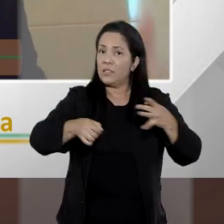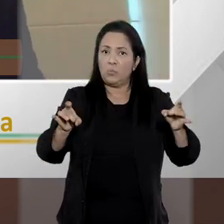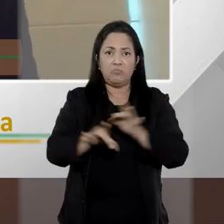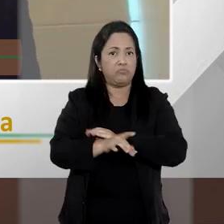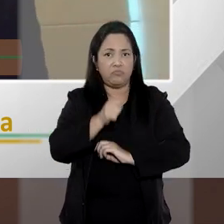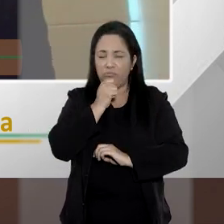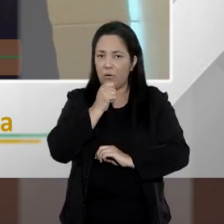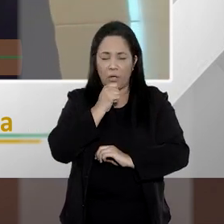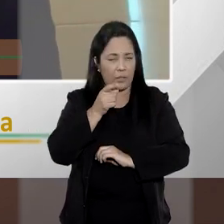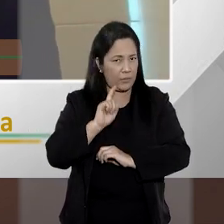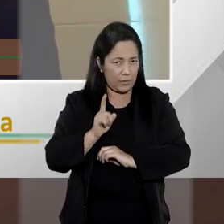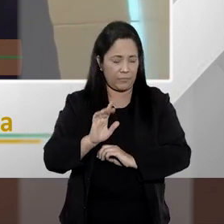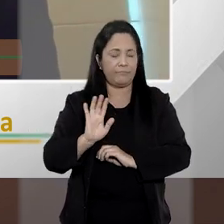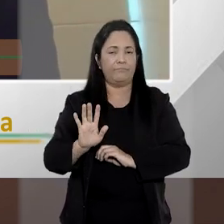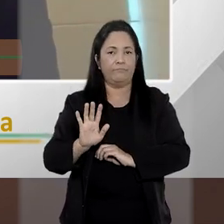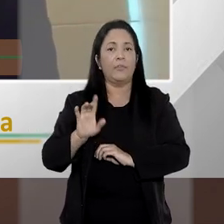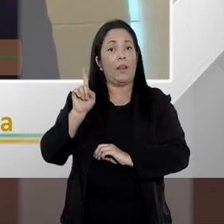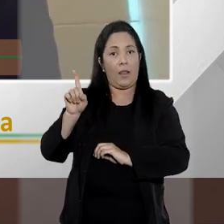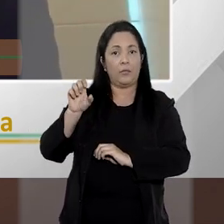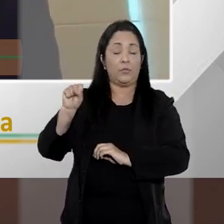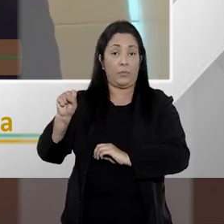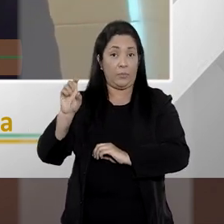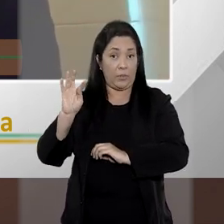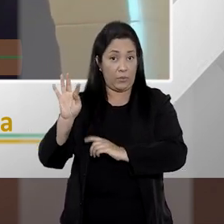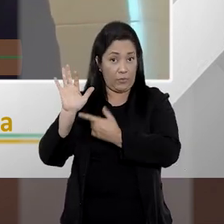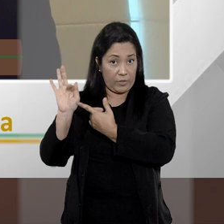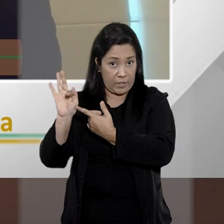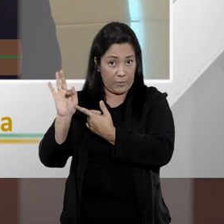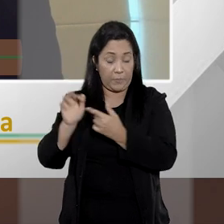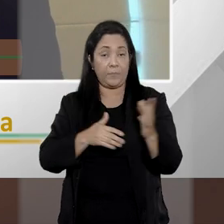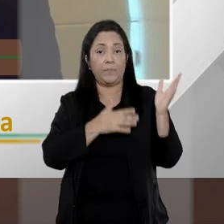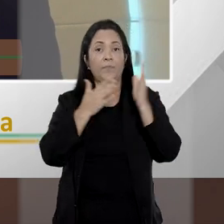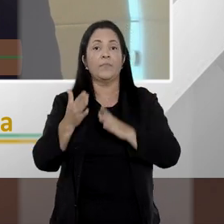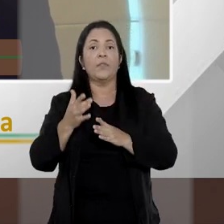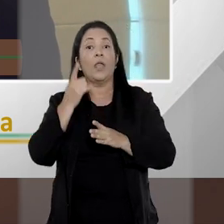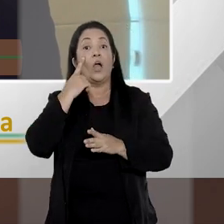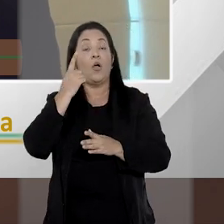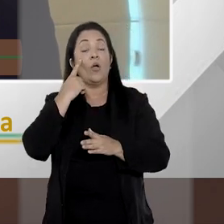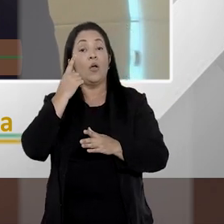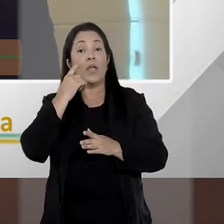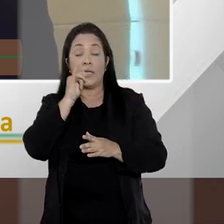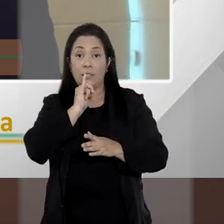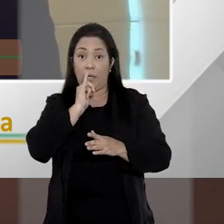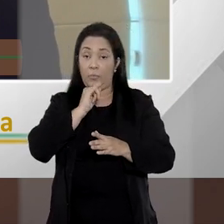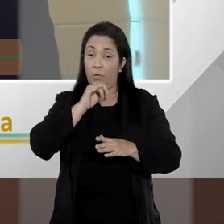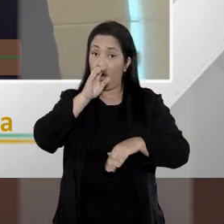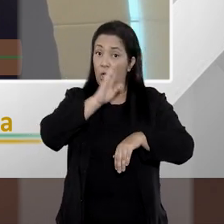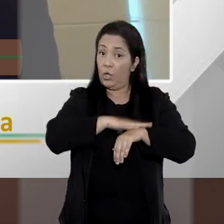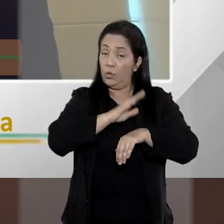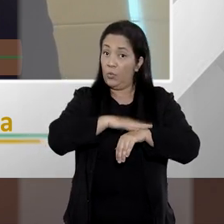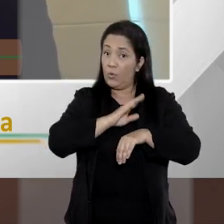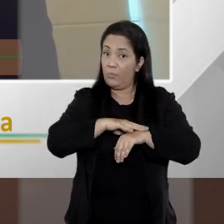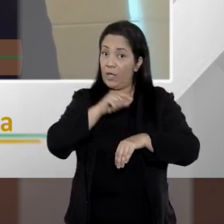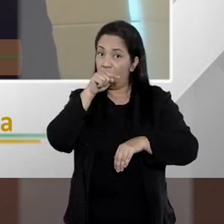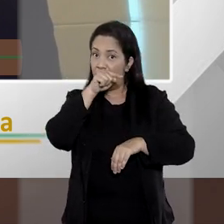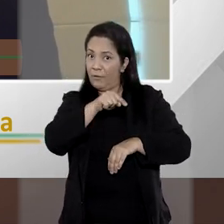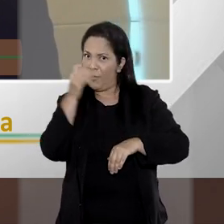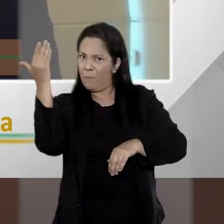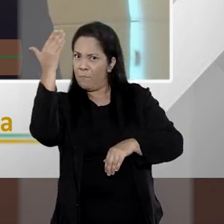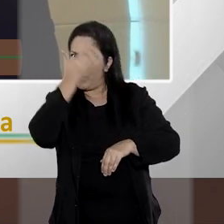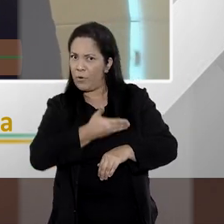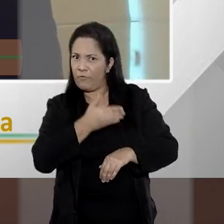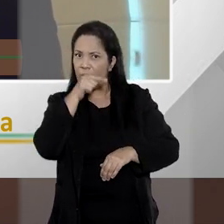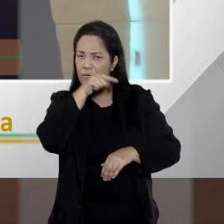né, relativamente recentes do Supremo Tribunal Federal. Veja, no momento em que essa pessoa, se for confirmada a pretensão